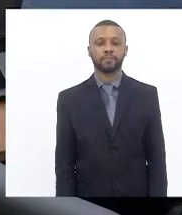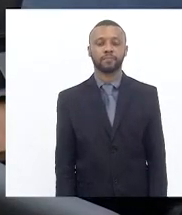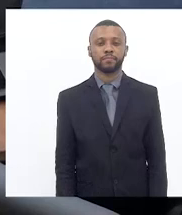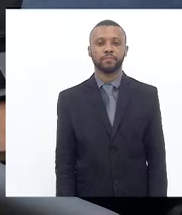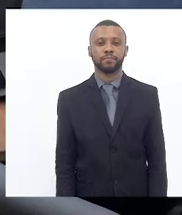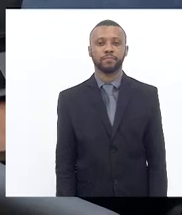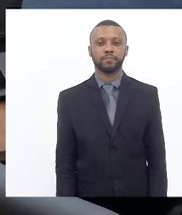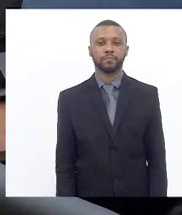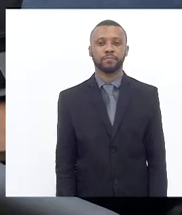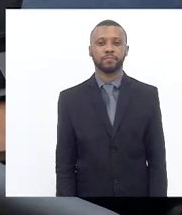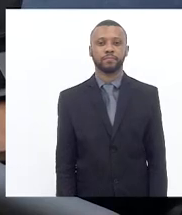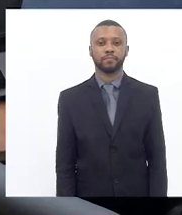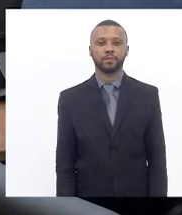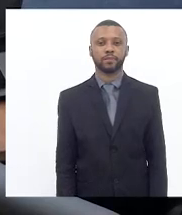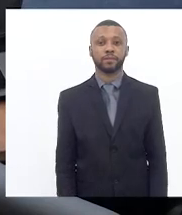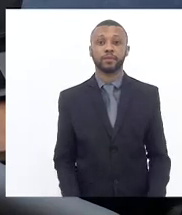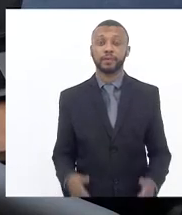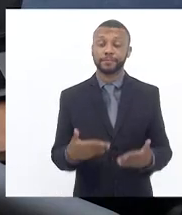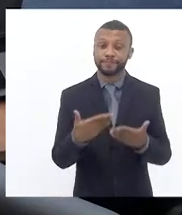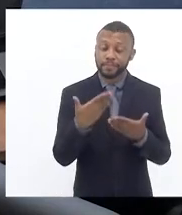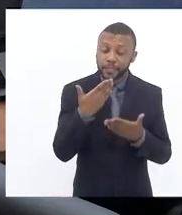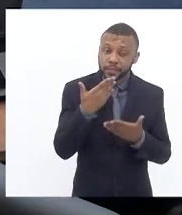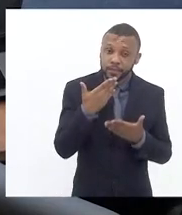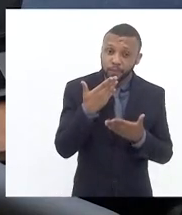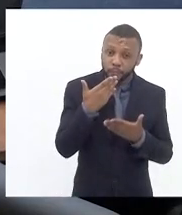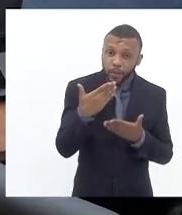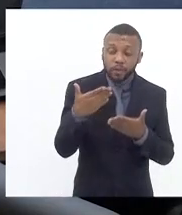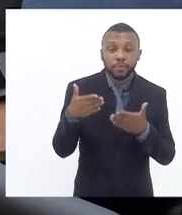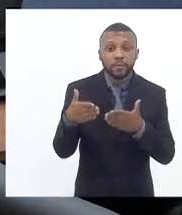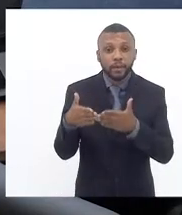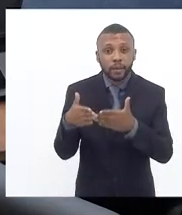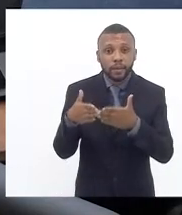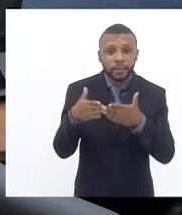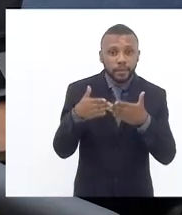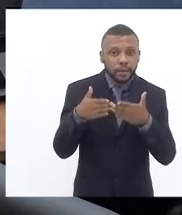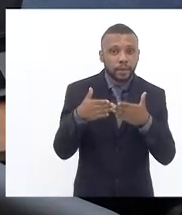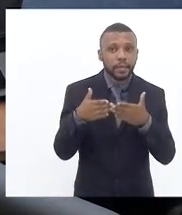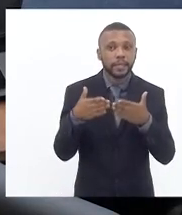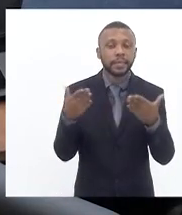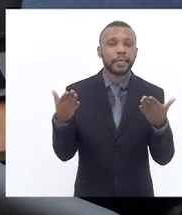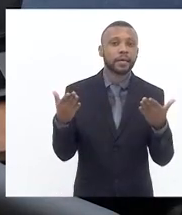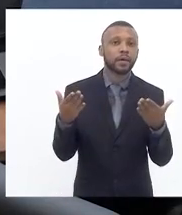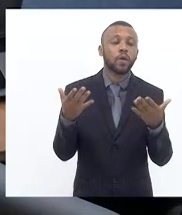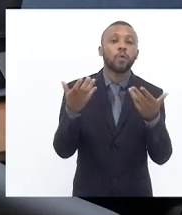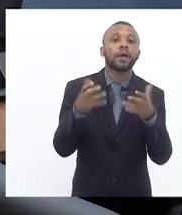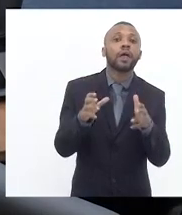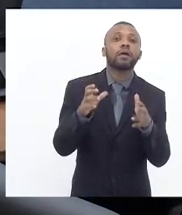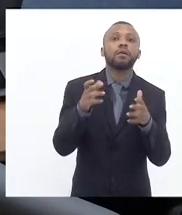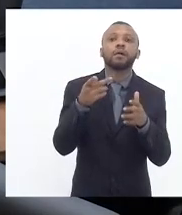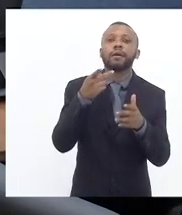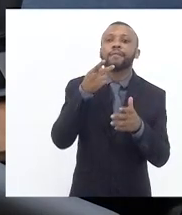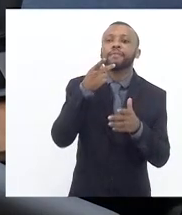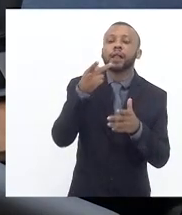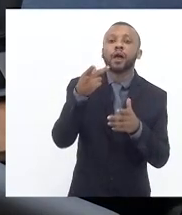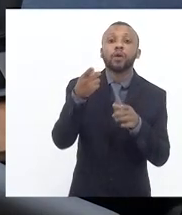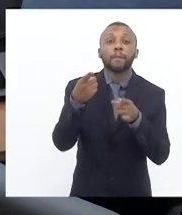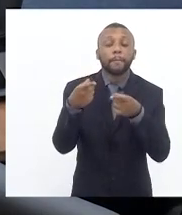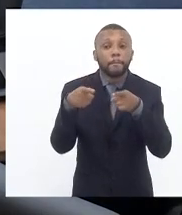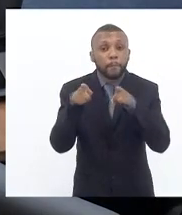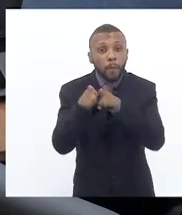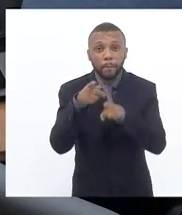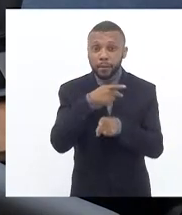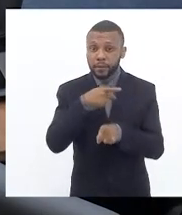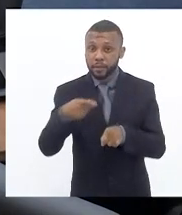o seu presidente eu peço licença para não falar como o presidente dessa